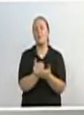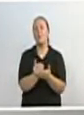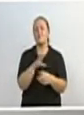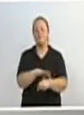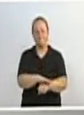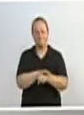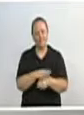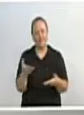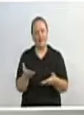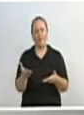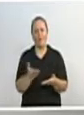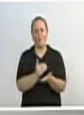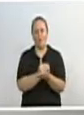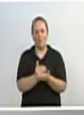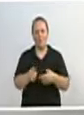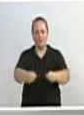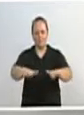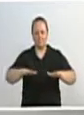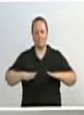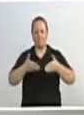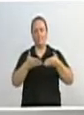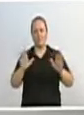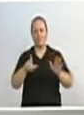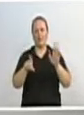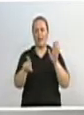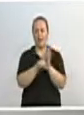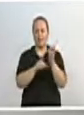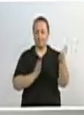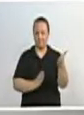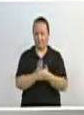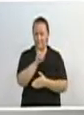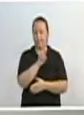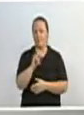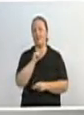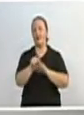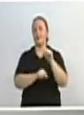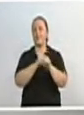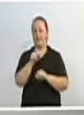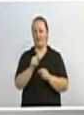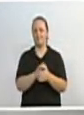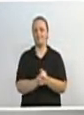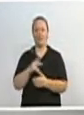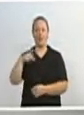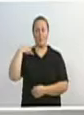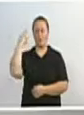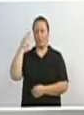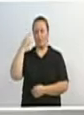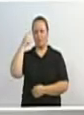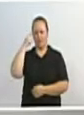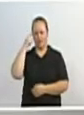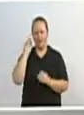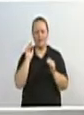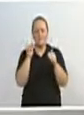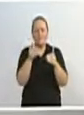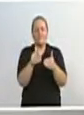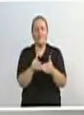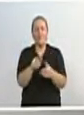a partir desse debate, da aprovação dessa lei, nós teremos políticas públicas pensadas para o micro e pequeno empresário